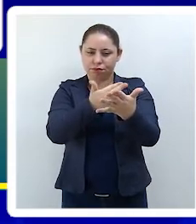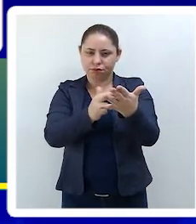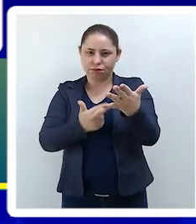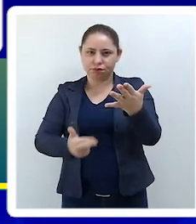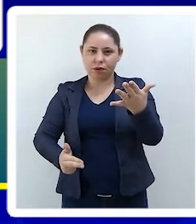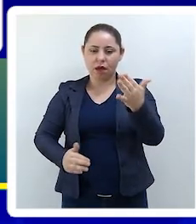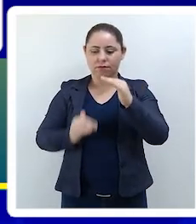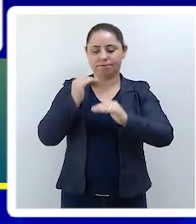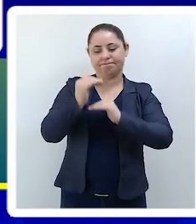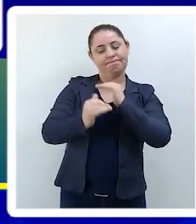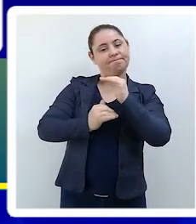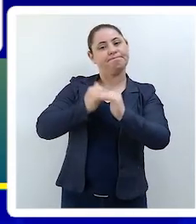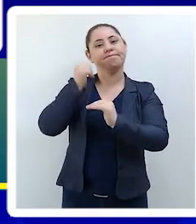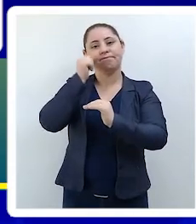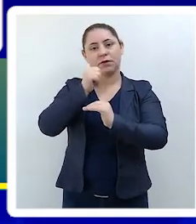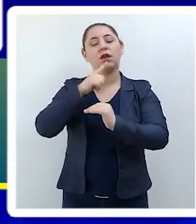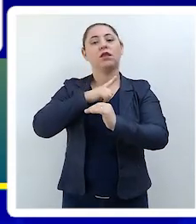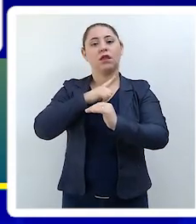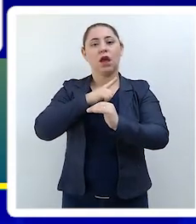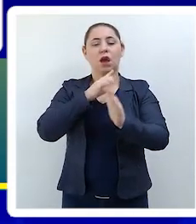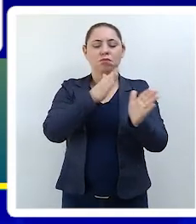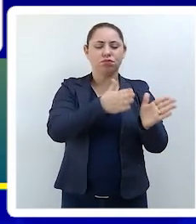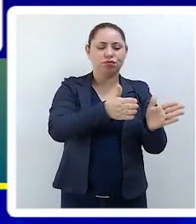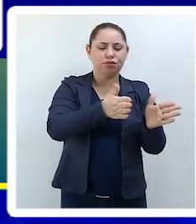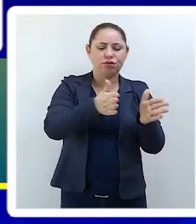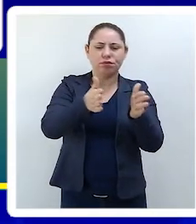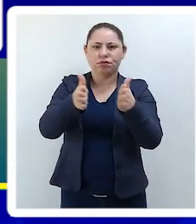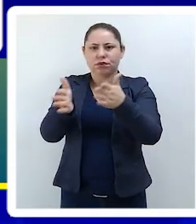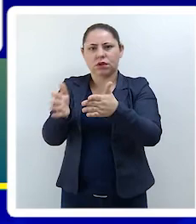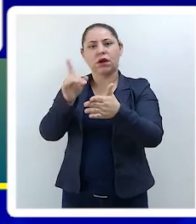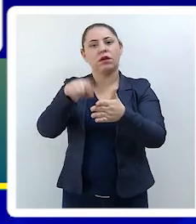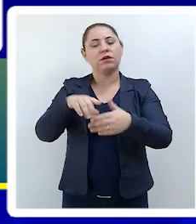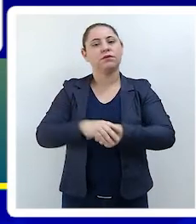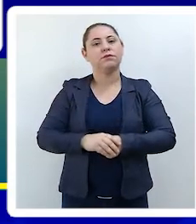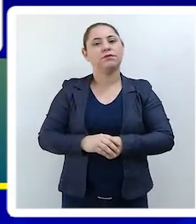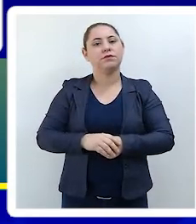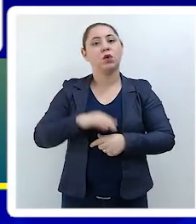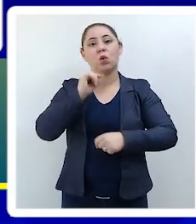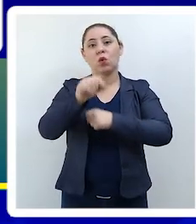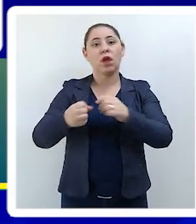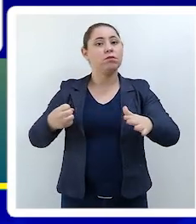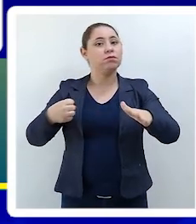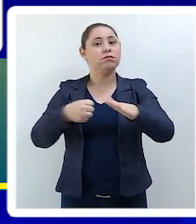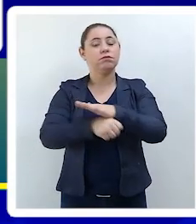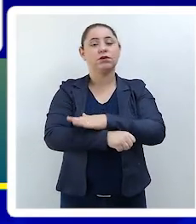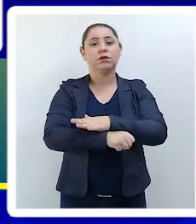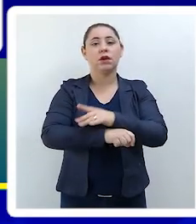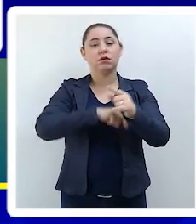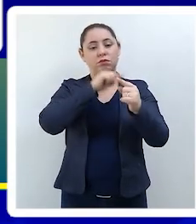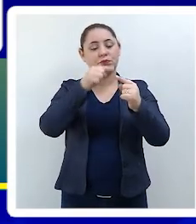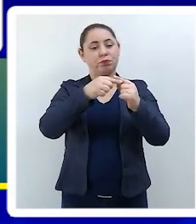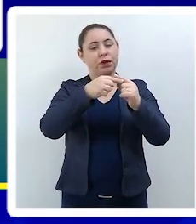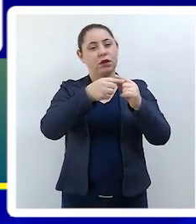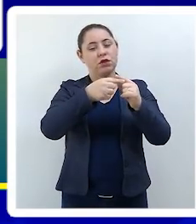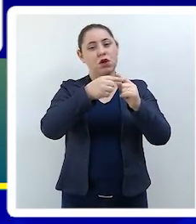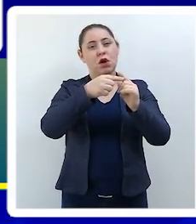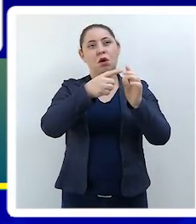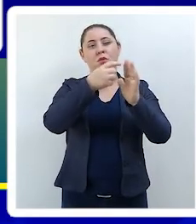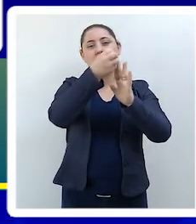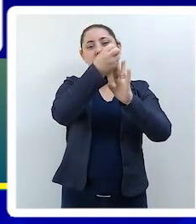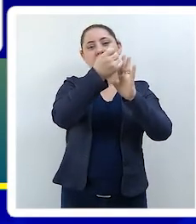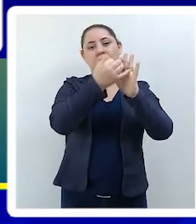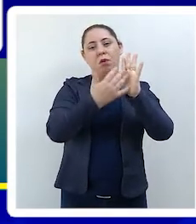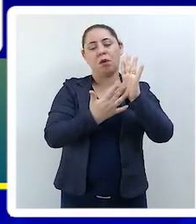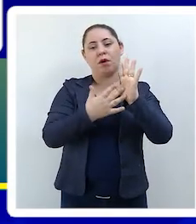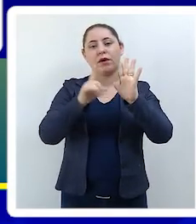os progressos que elas estão obtendo com a aplicação desses princípios anteriores, com a